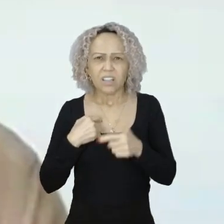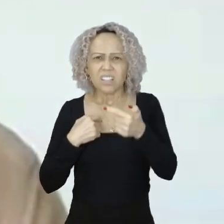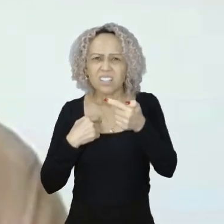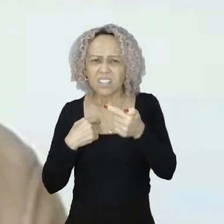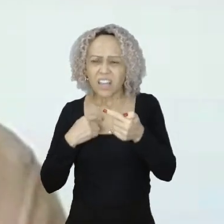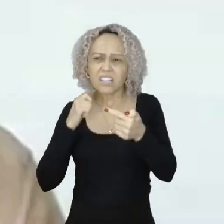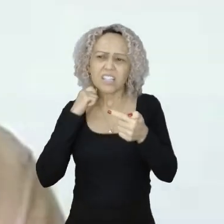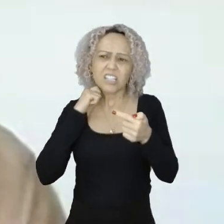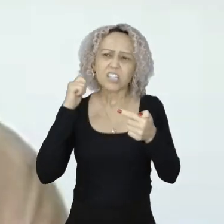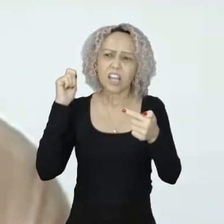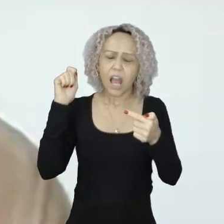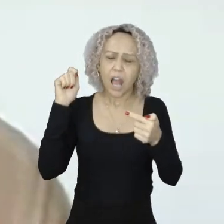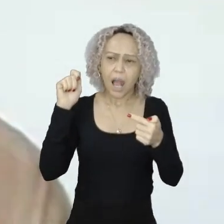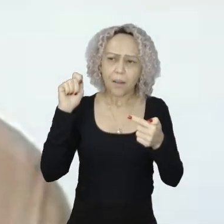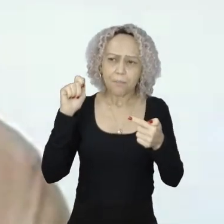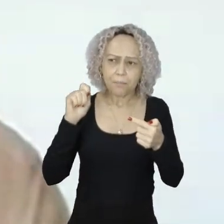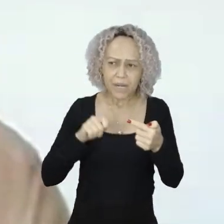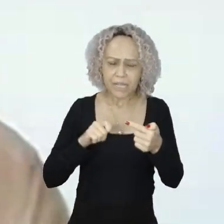abril,